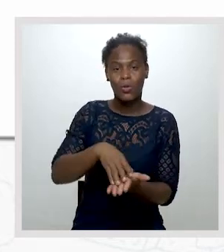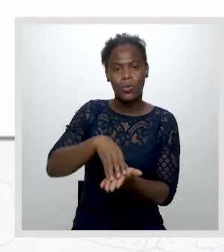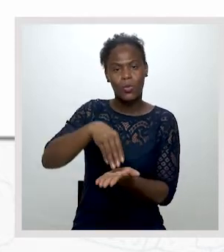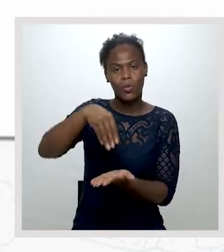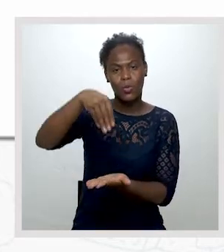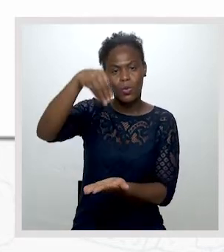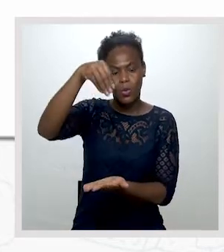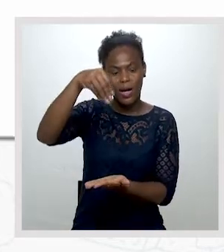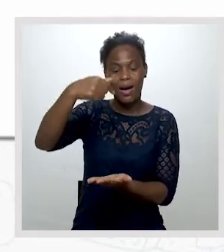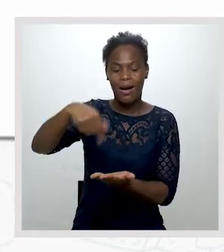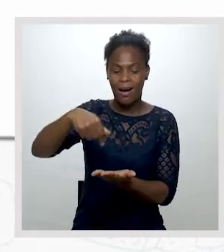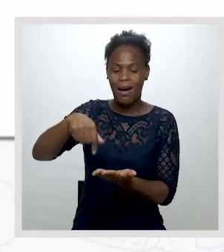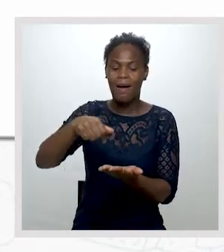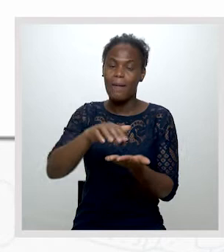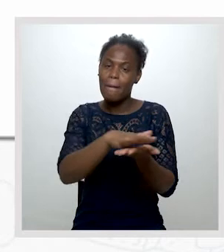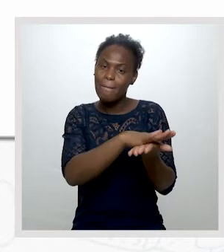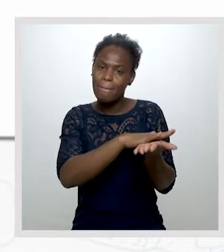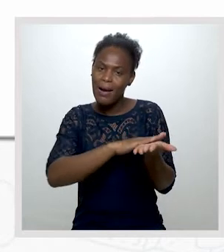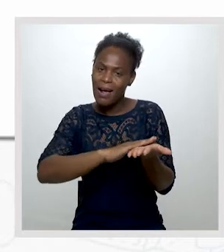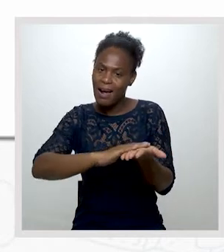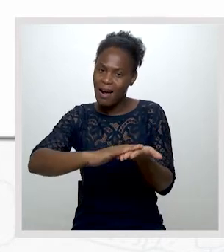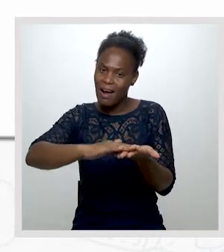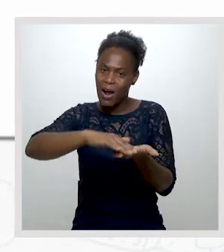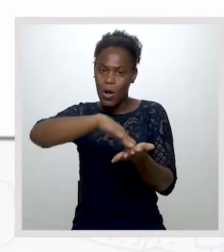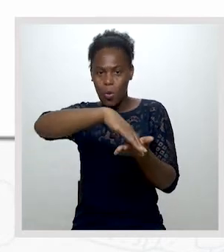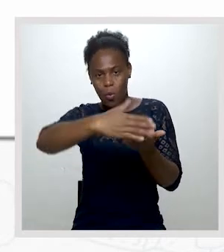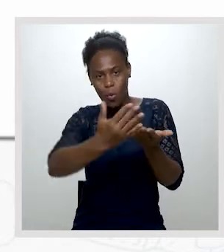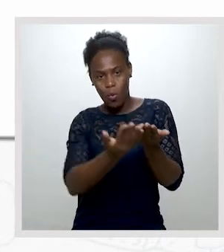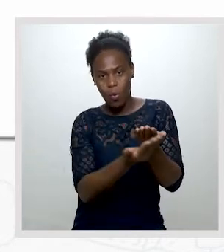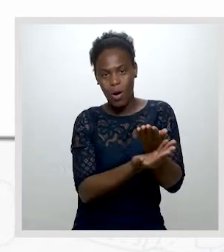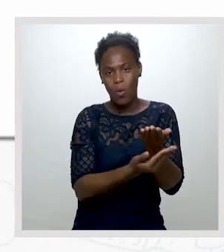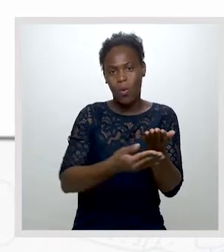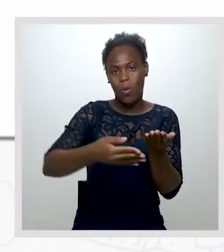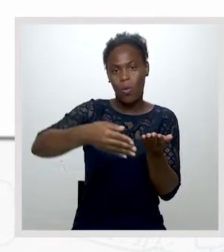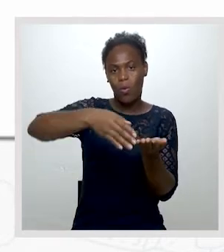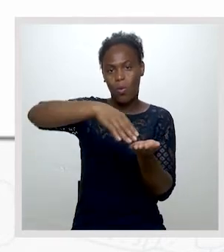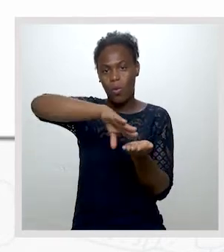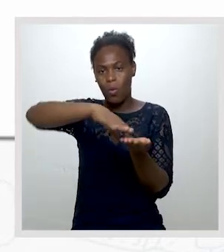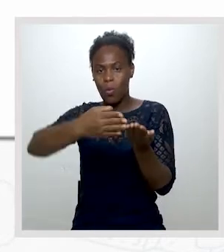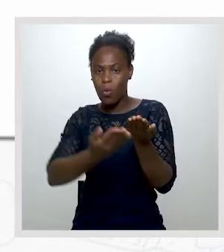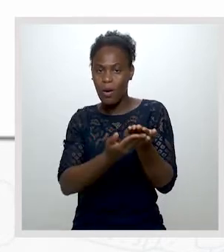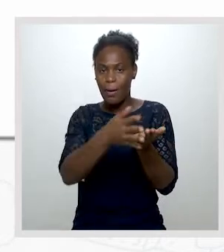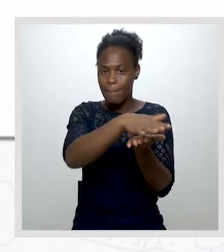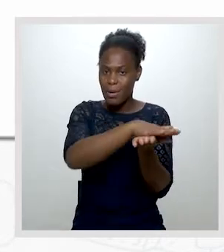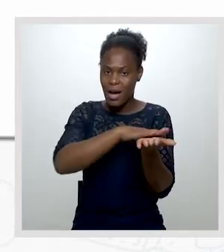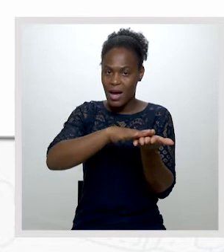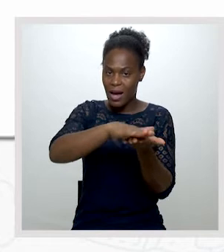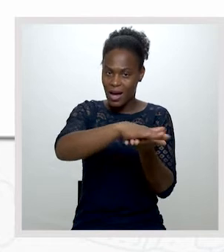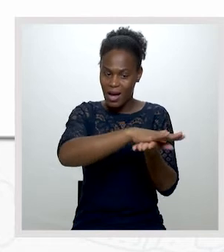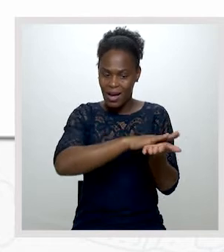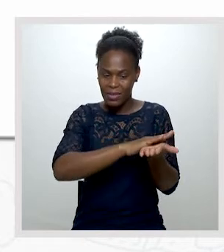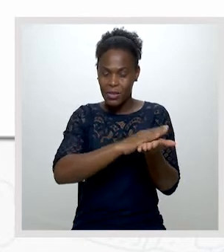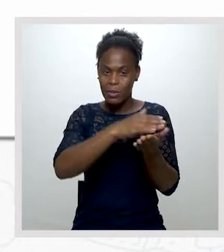tem superfície plana e curva. Plana na base e curva